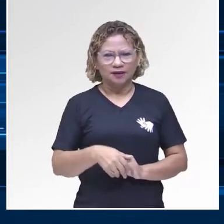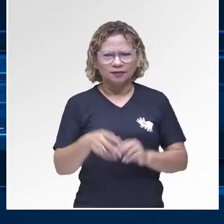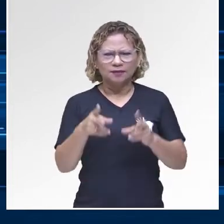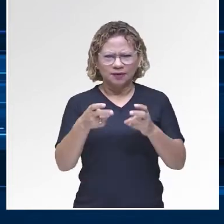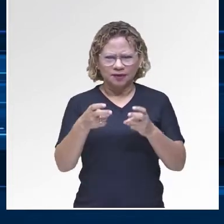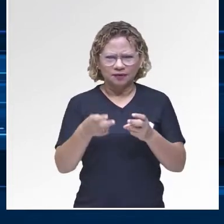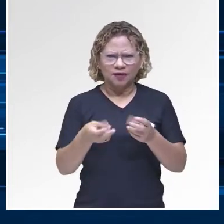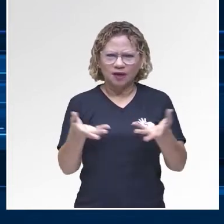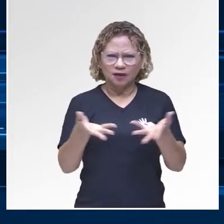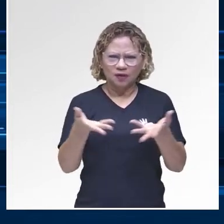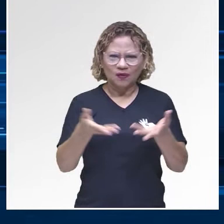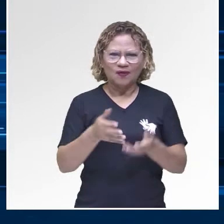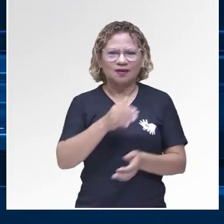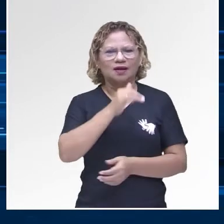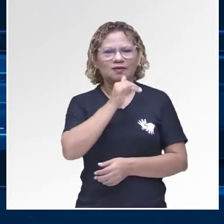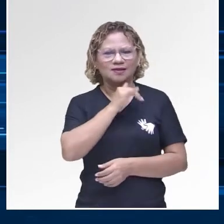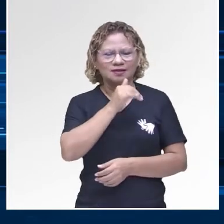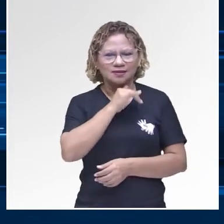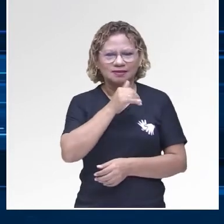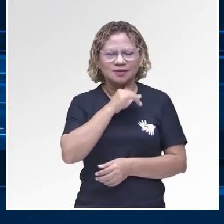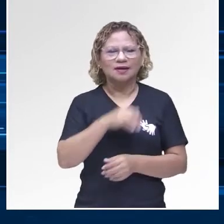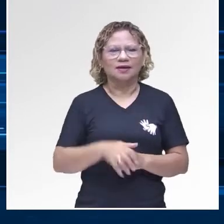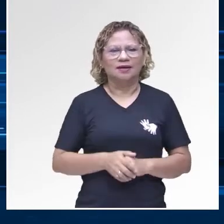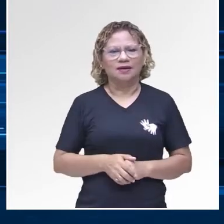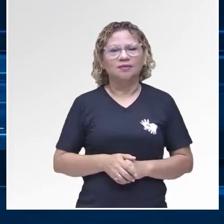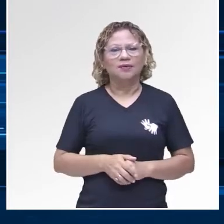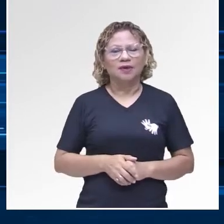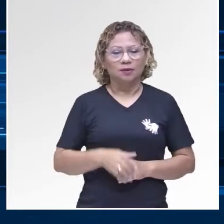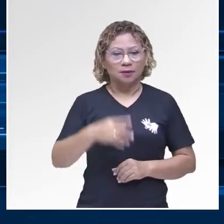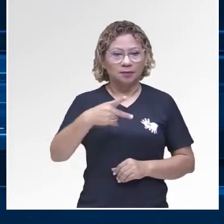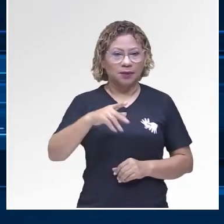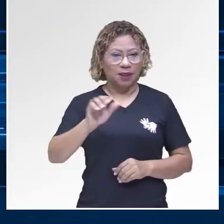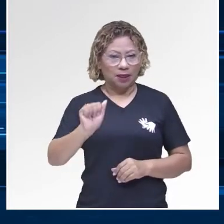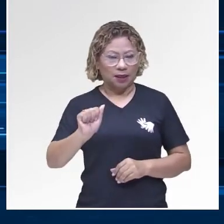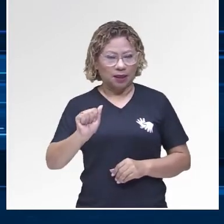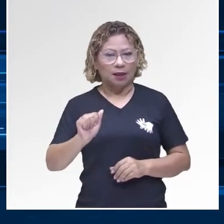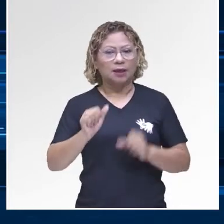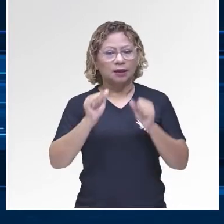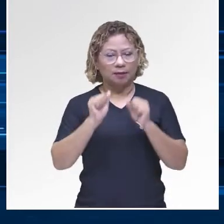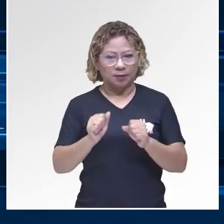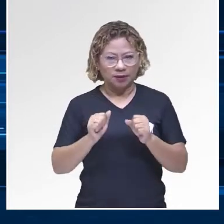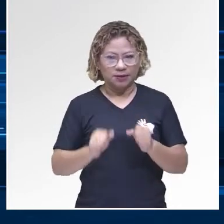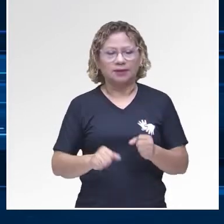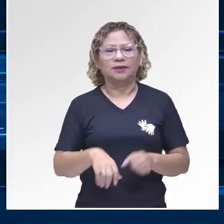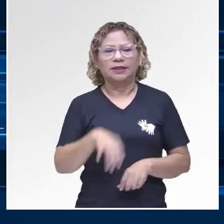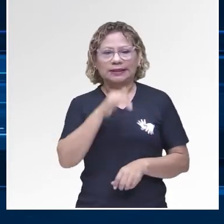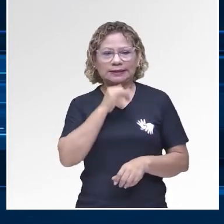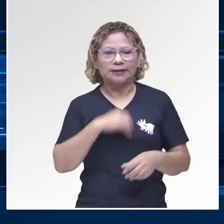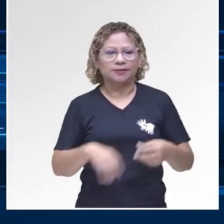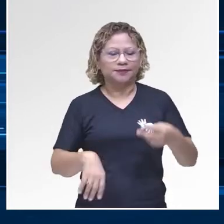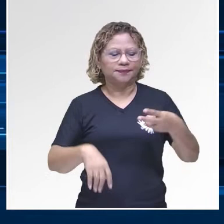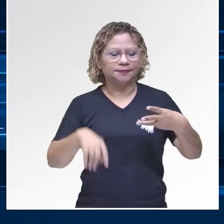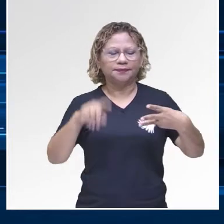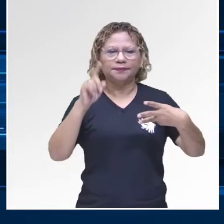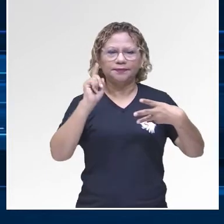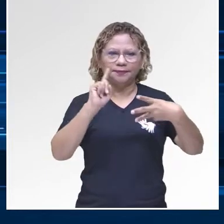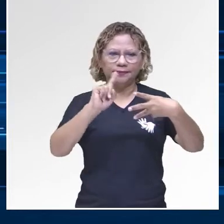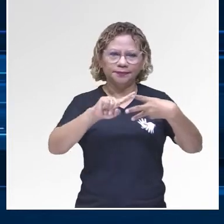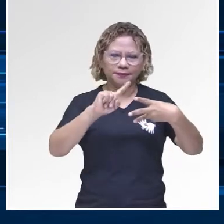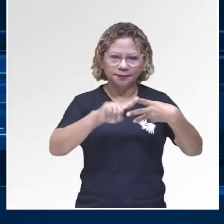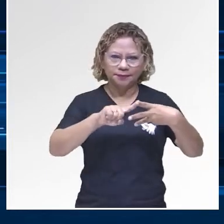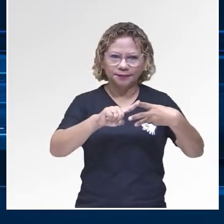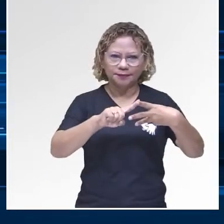C, uma PA pode ser, né? Aqui nós temos como ela é denominada, a sua